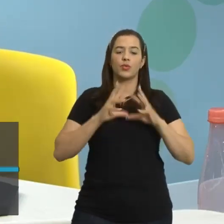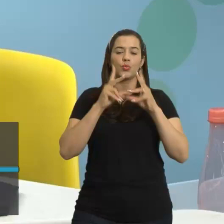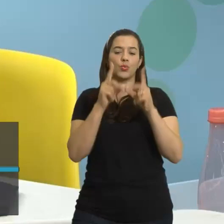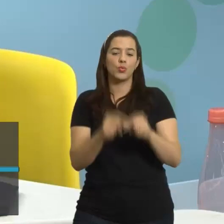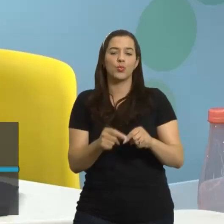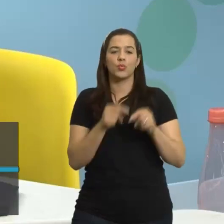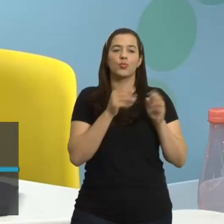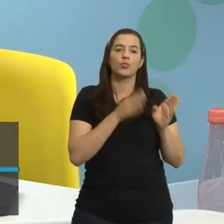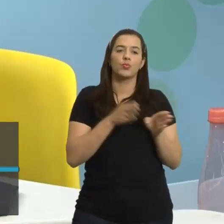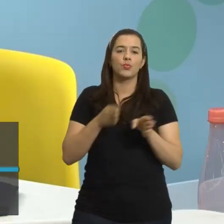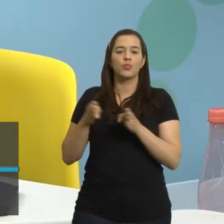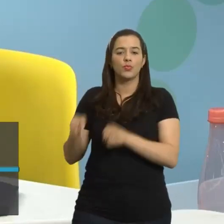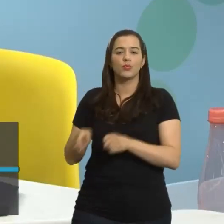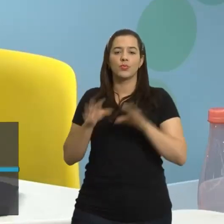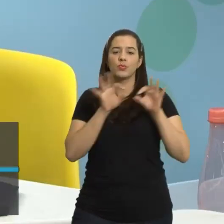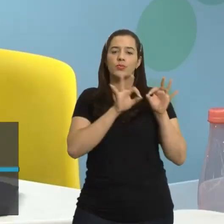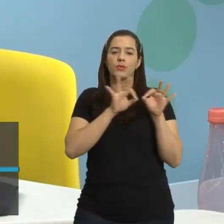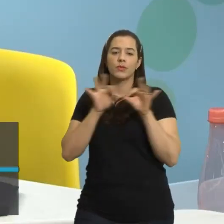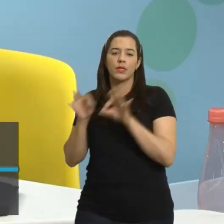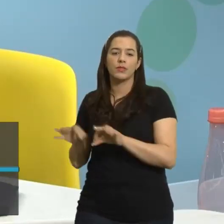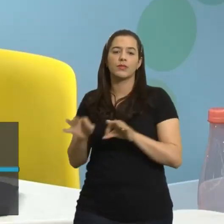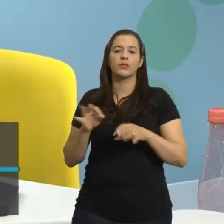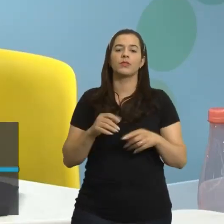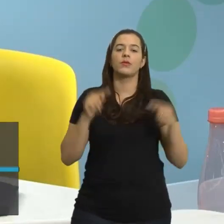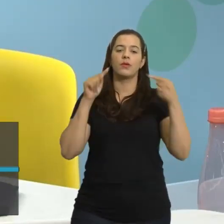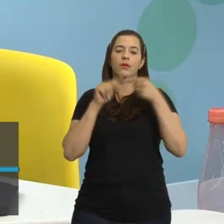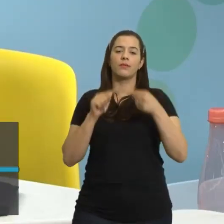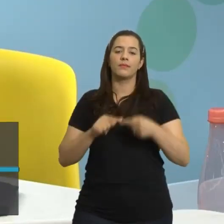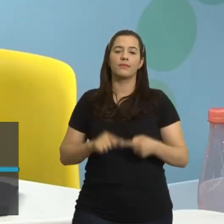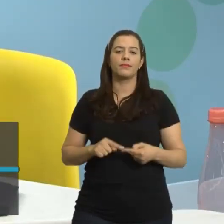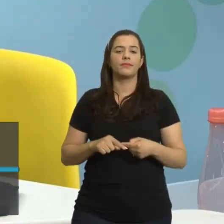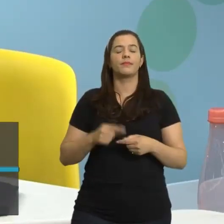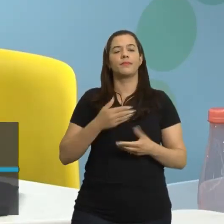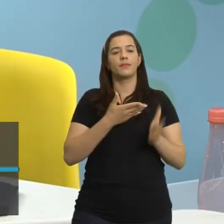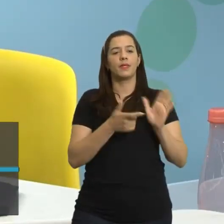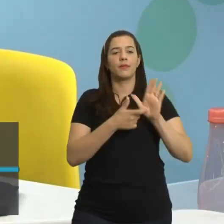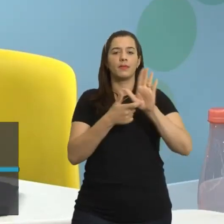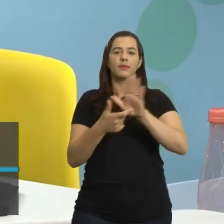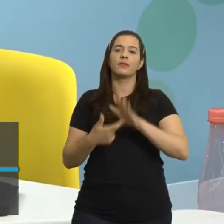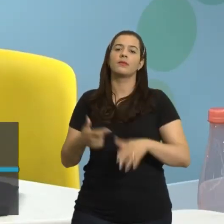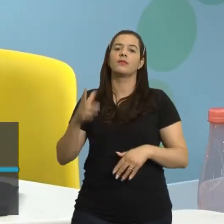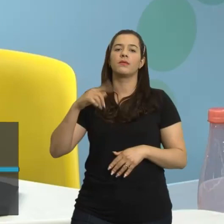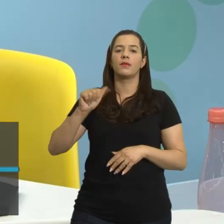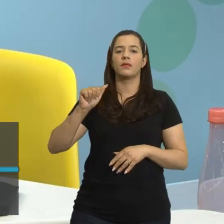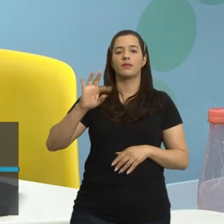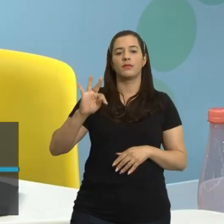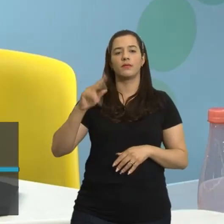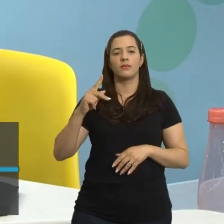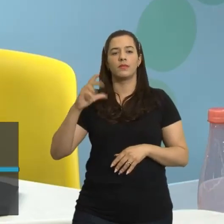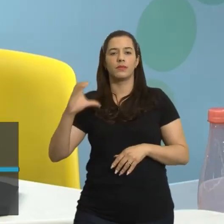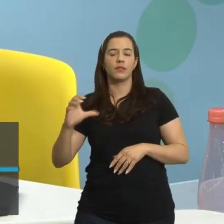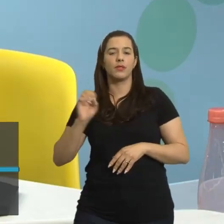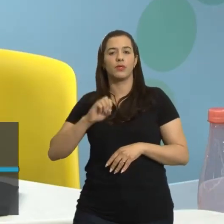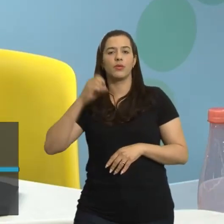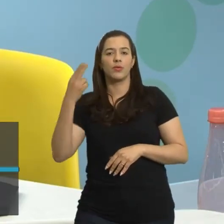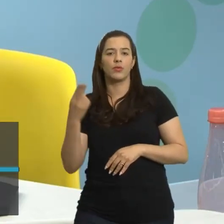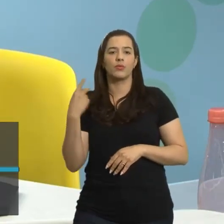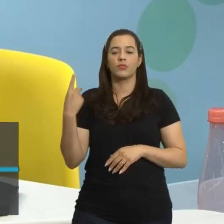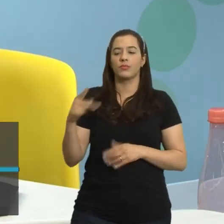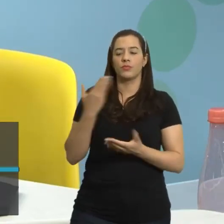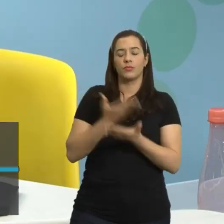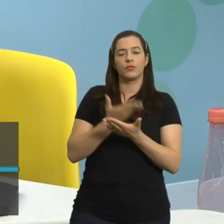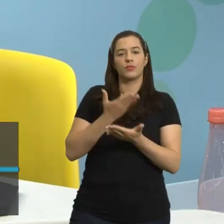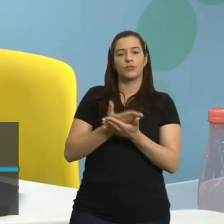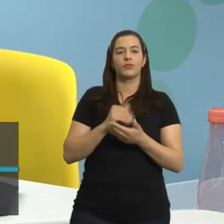está redondinho, bonitinho, aplicado, apresentado no ATPC ou no caderno do estudante. É por isso